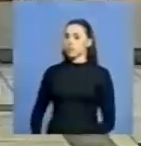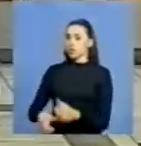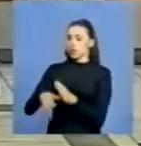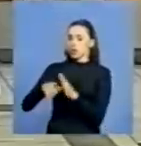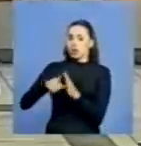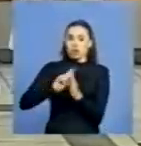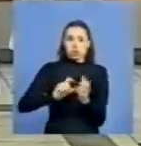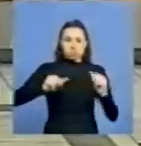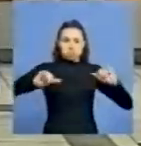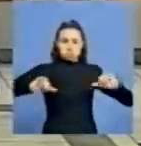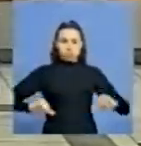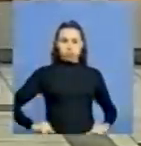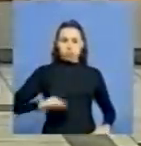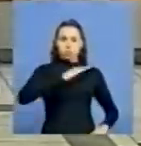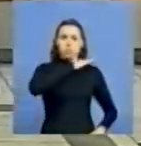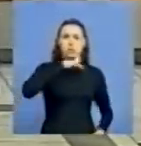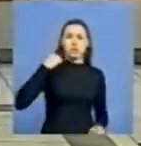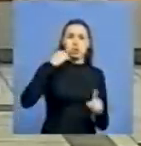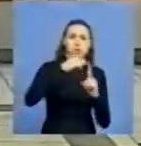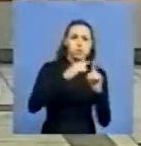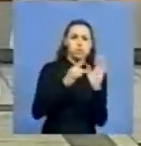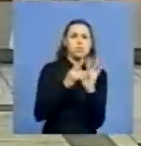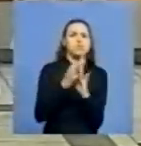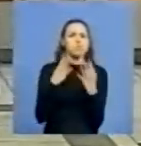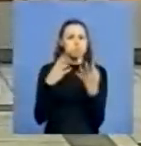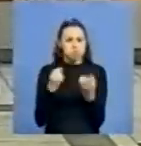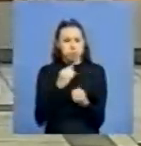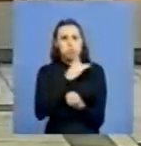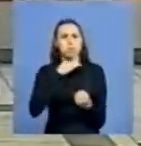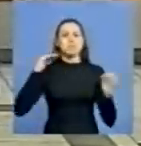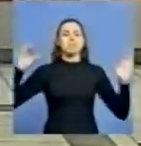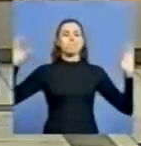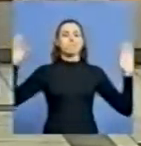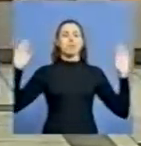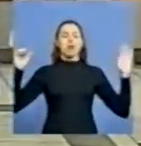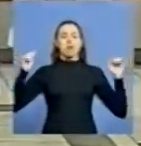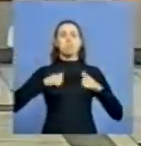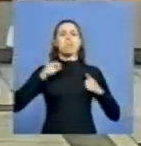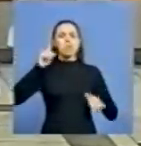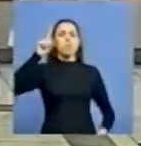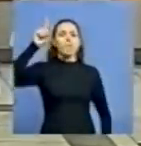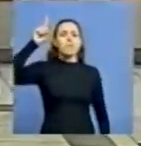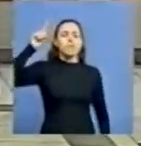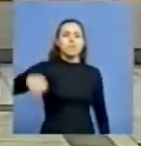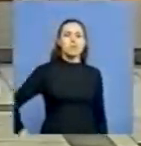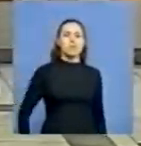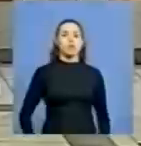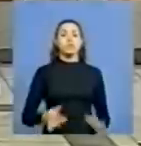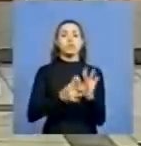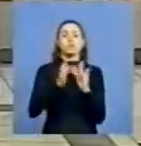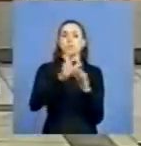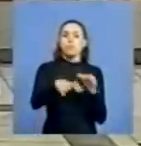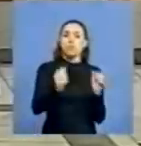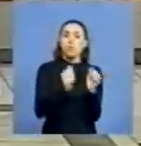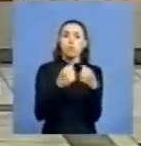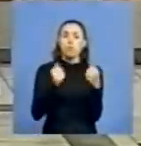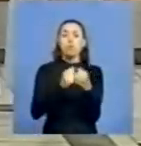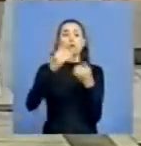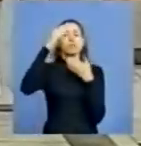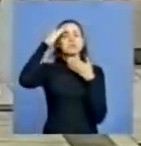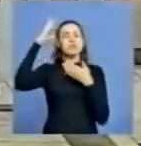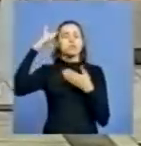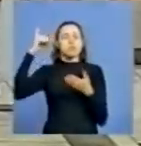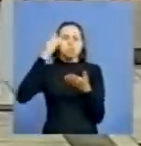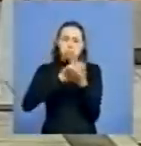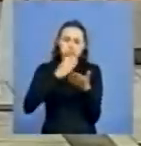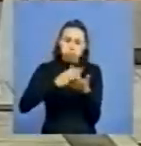Estando para ser entregue e abraçando livremente a paixão, ele tomou pão, deu graças, o partiu, e